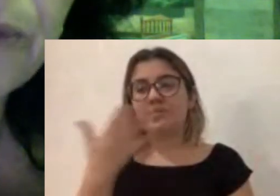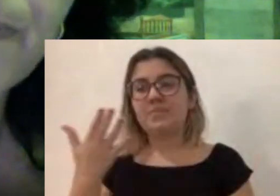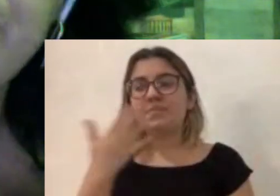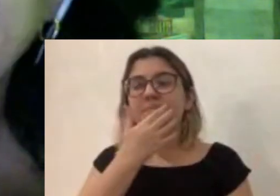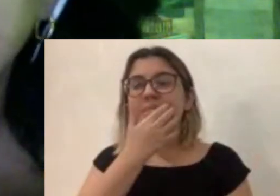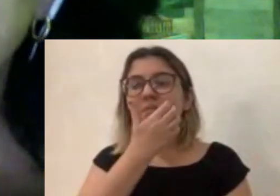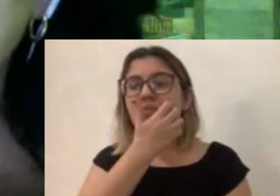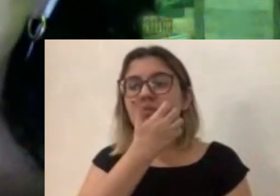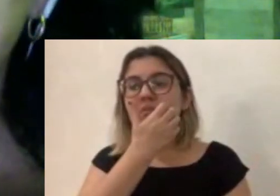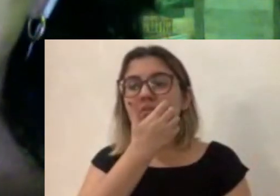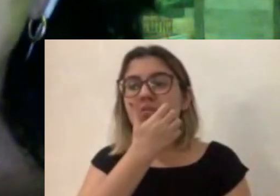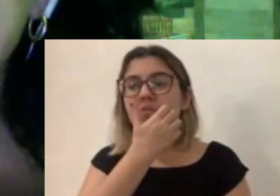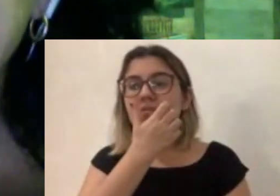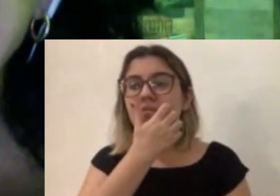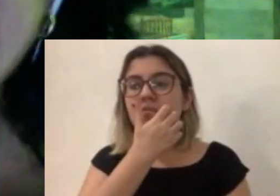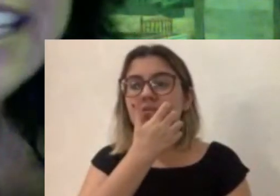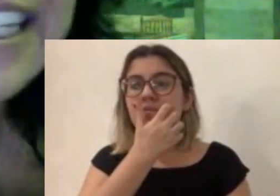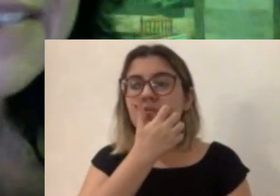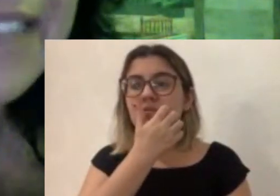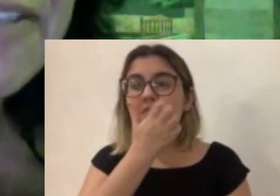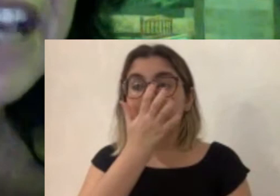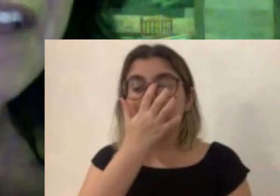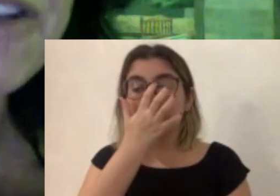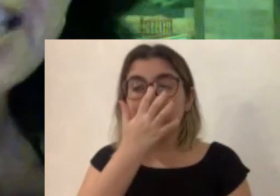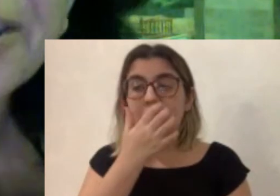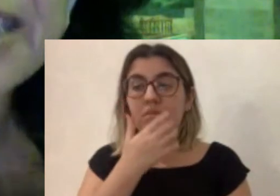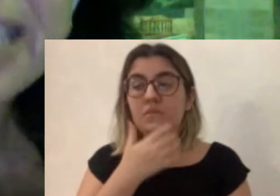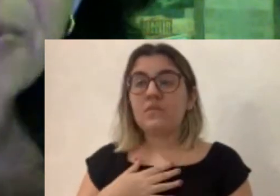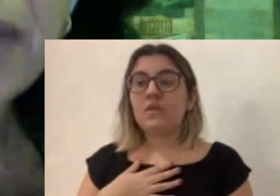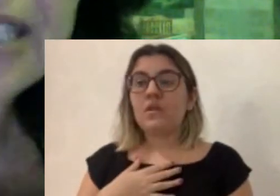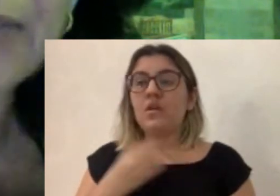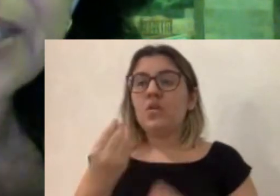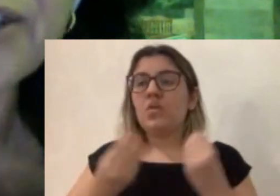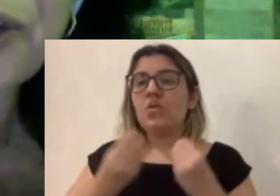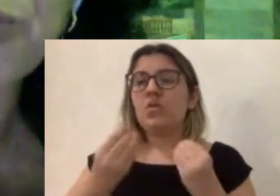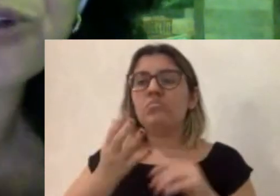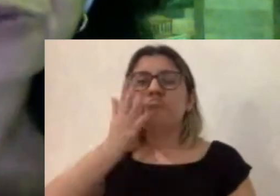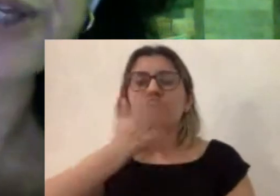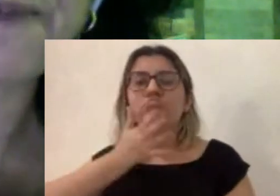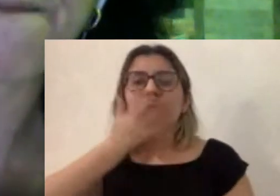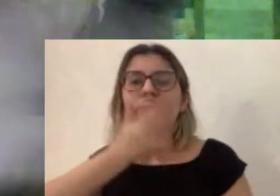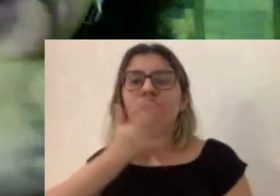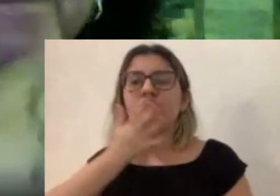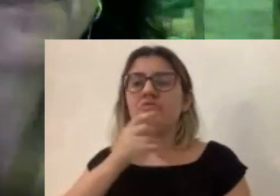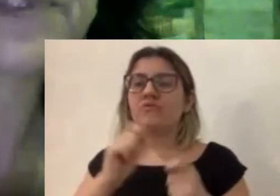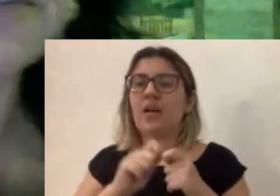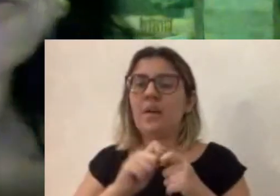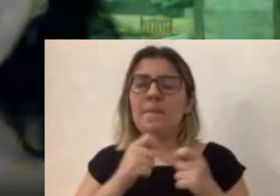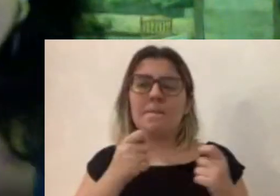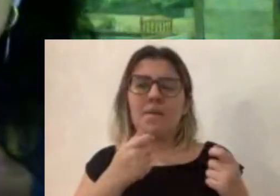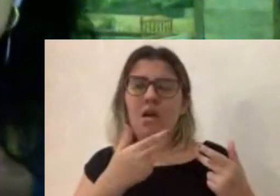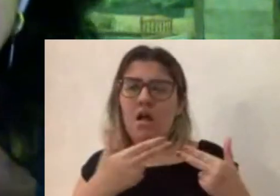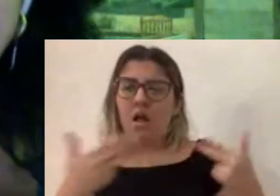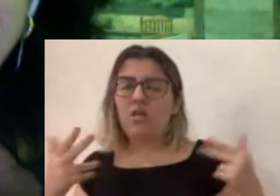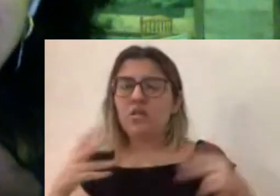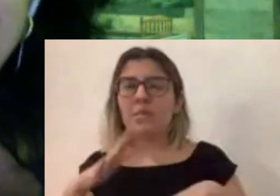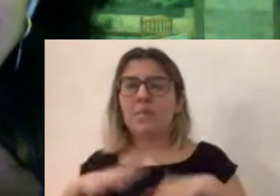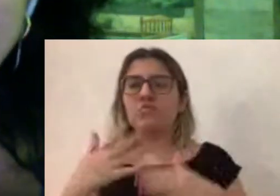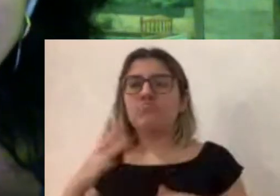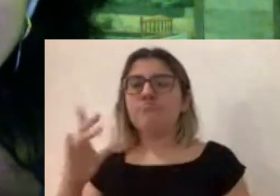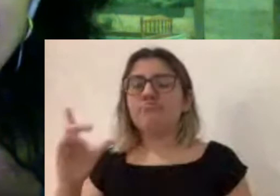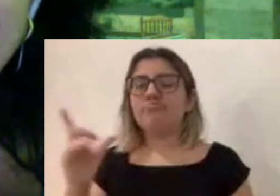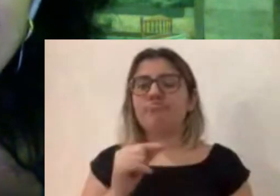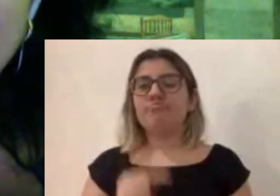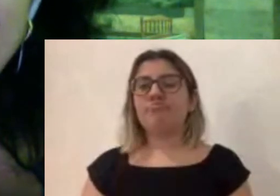espectador. E aí, enfim, ela faz toda essa promessa, todo esse discurso e sai fora.